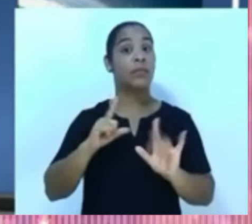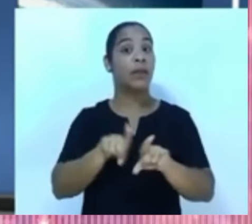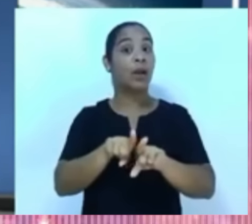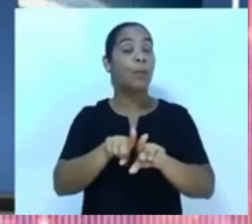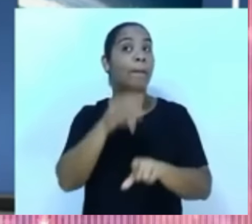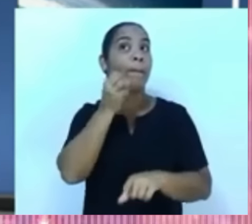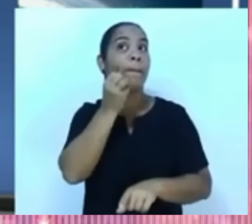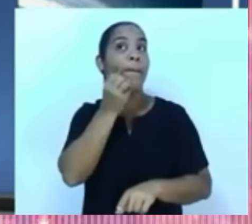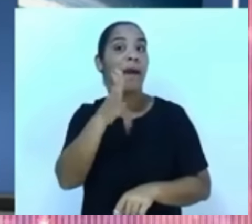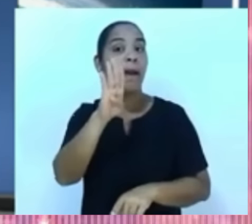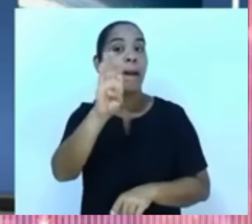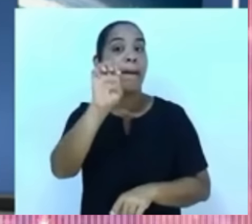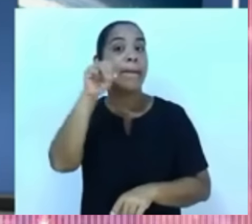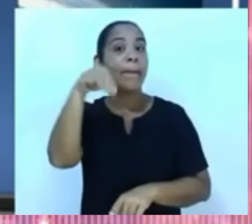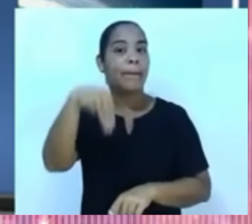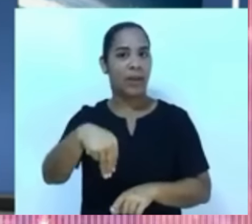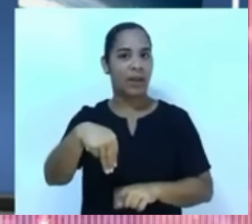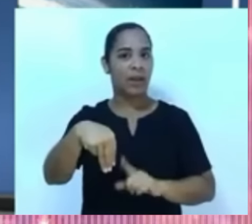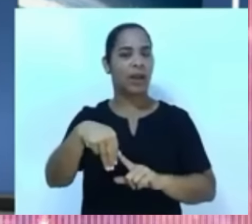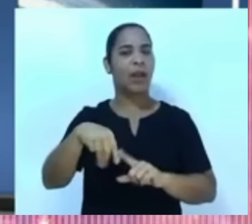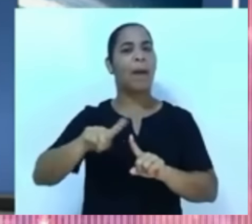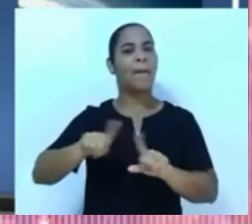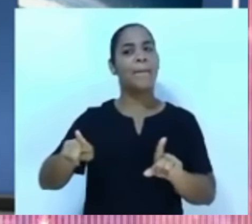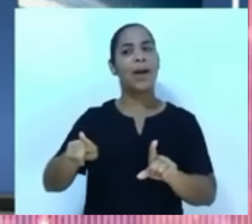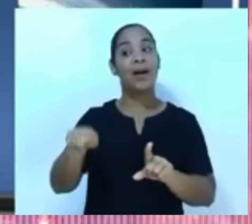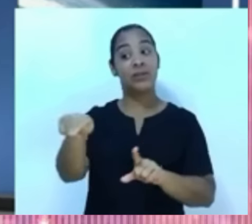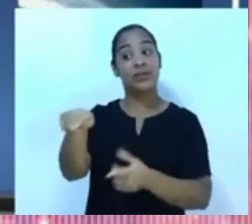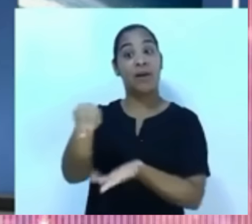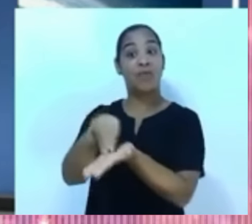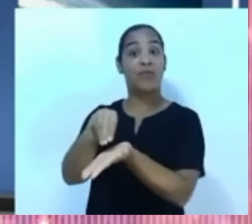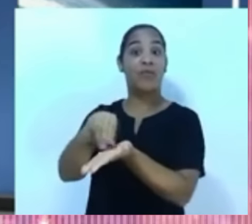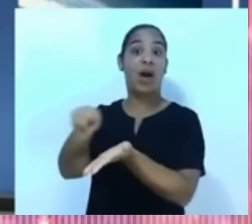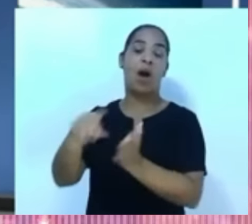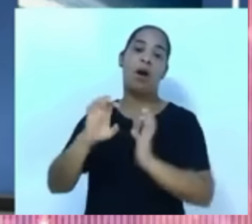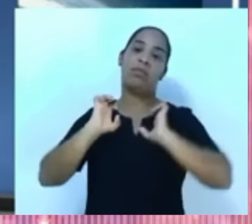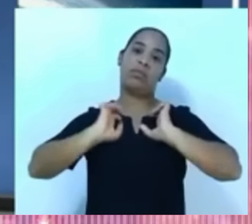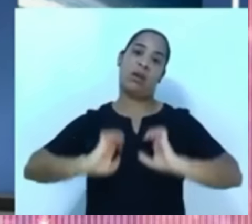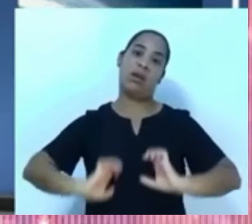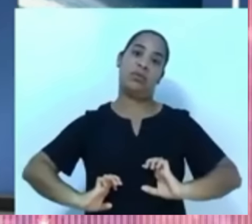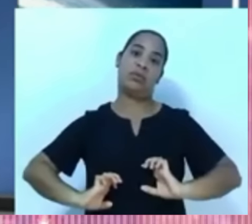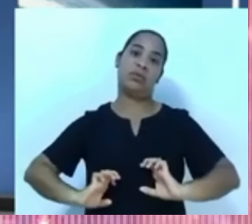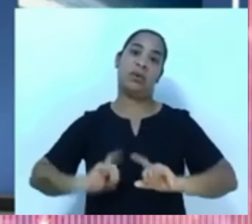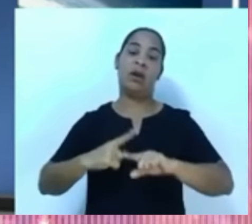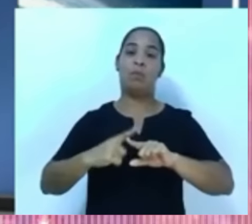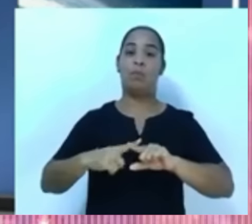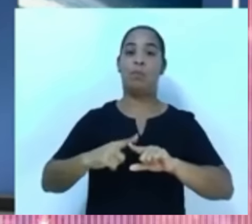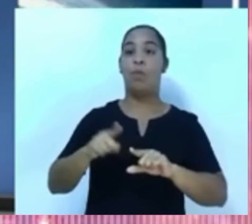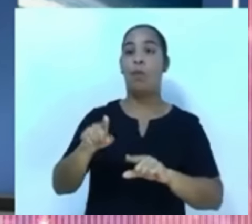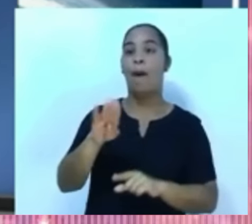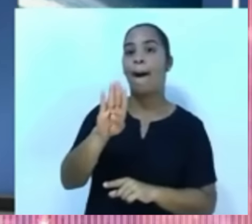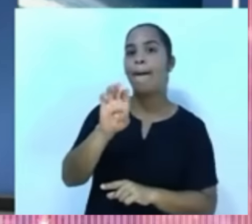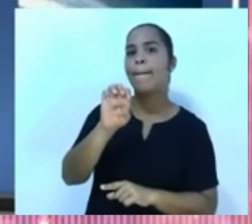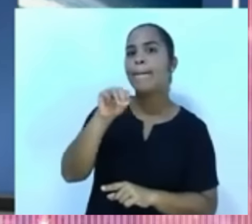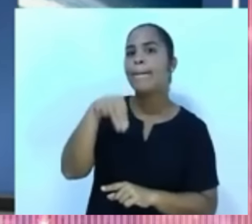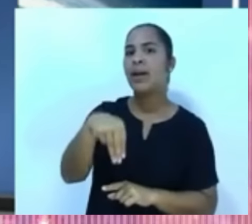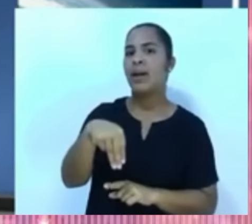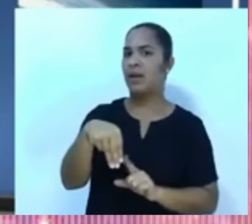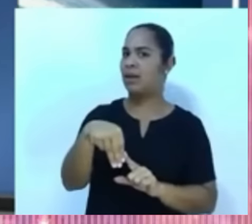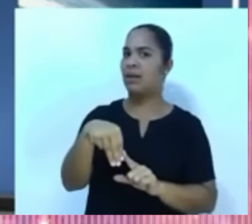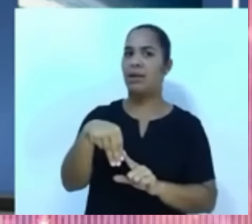considerar-se o bem mas ele não é ético porque desgasta ele não é o bem porque